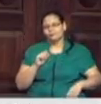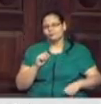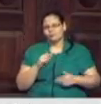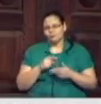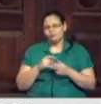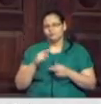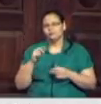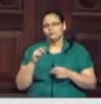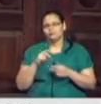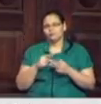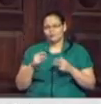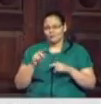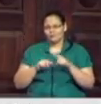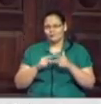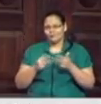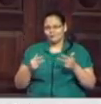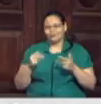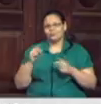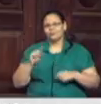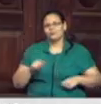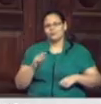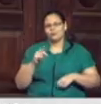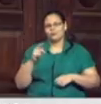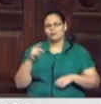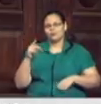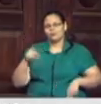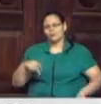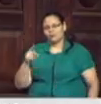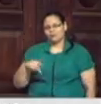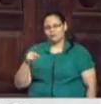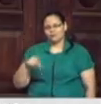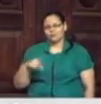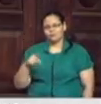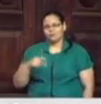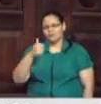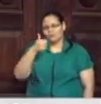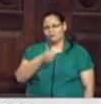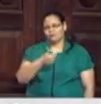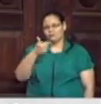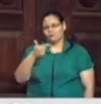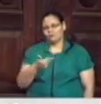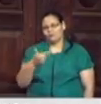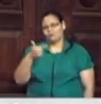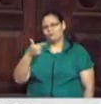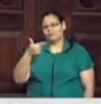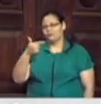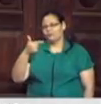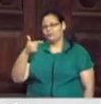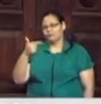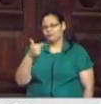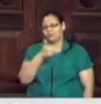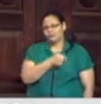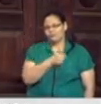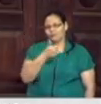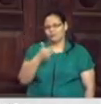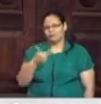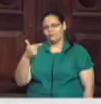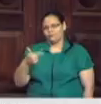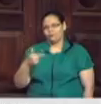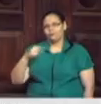gozou de incentivos do governo do estado de 122 milhões de reais.